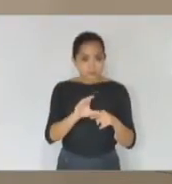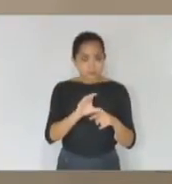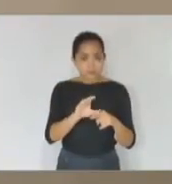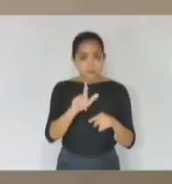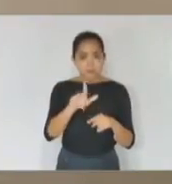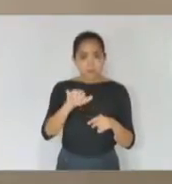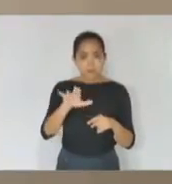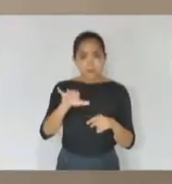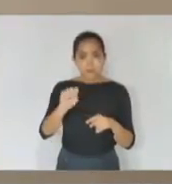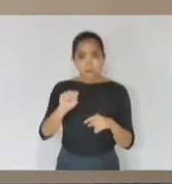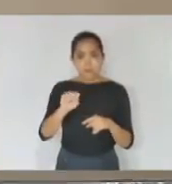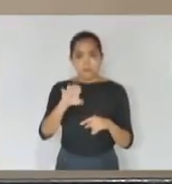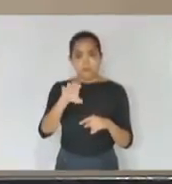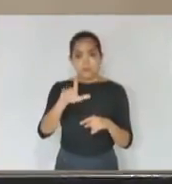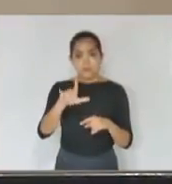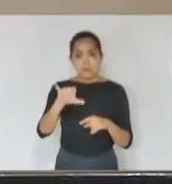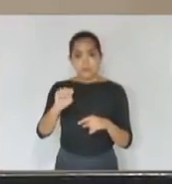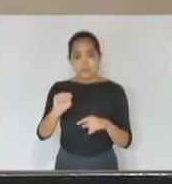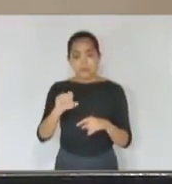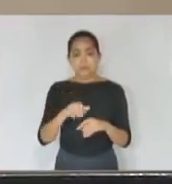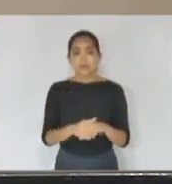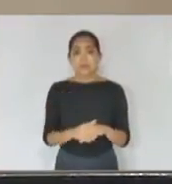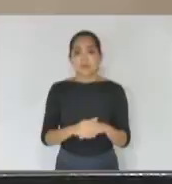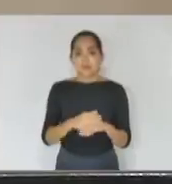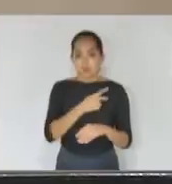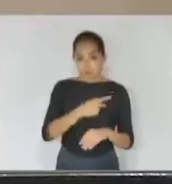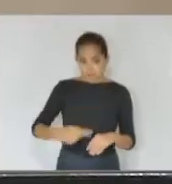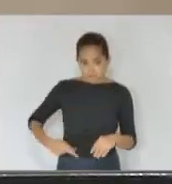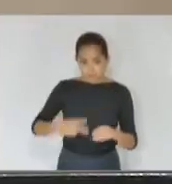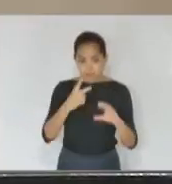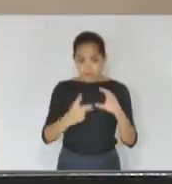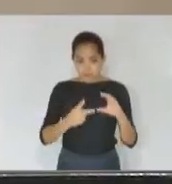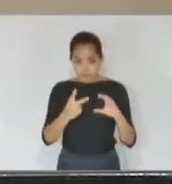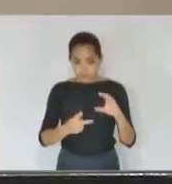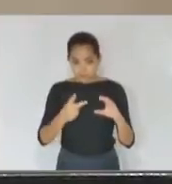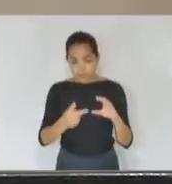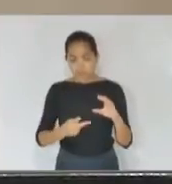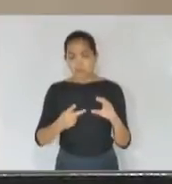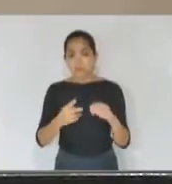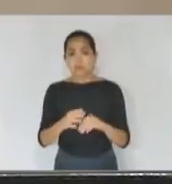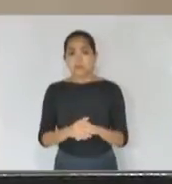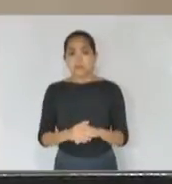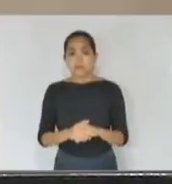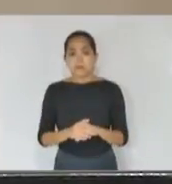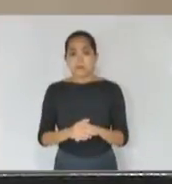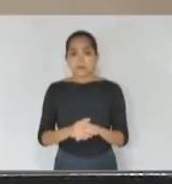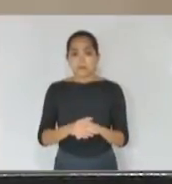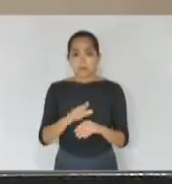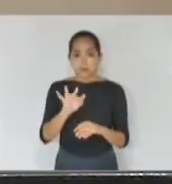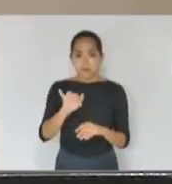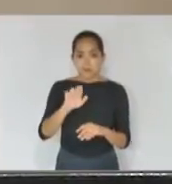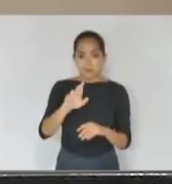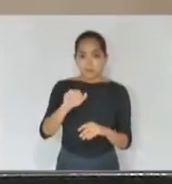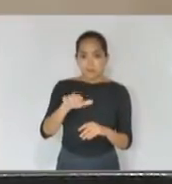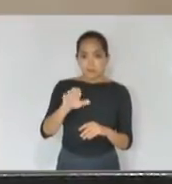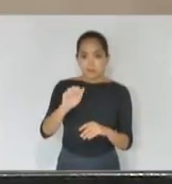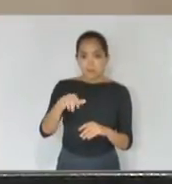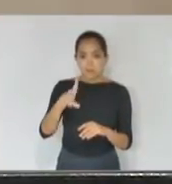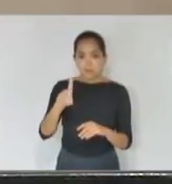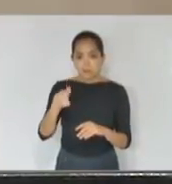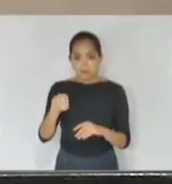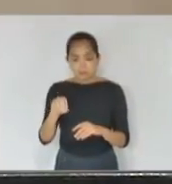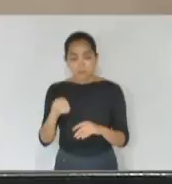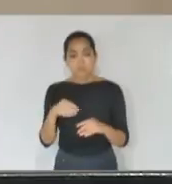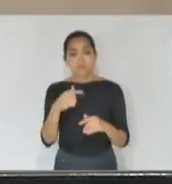Riguez Júnior, que é o presidente da Câmara de Vereadores, bem também como o Fernando Long, que faz um excelente trabalho.